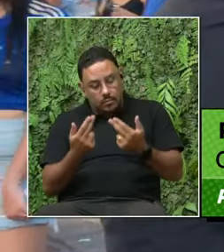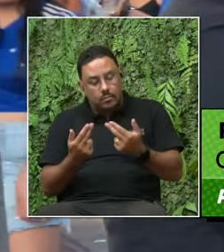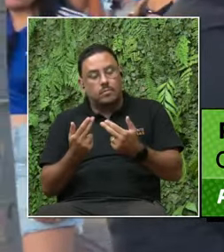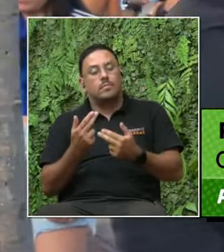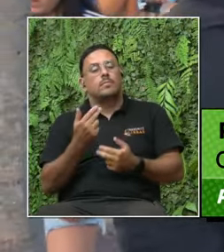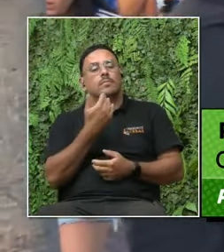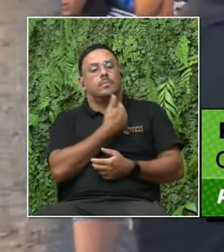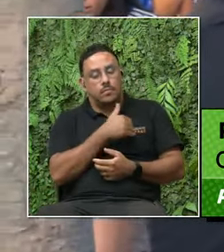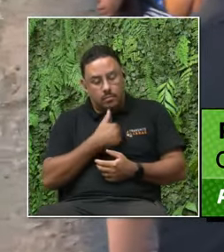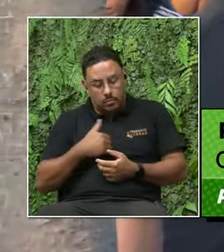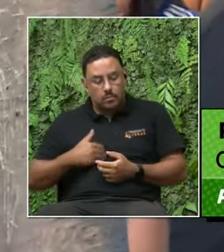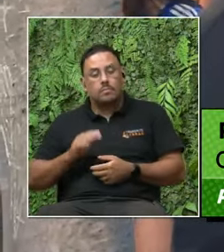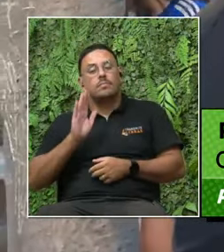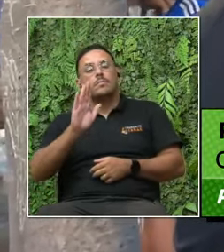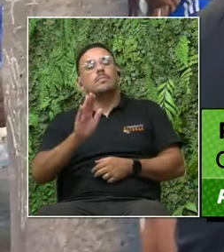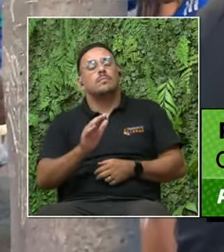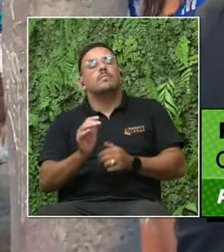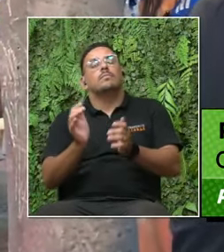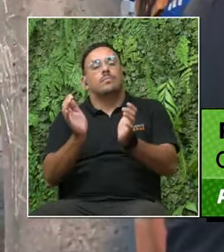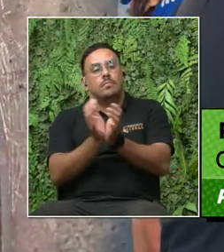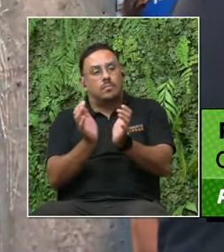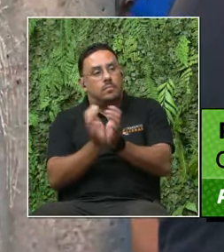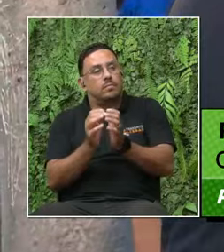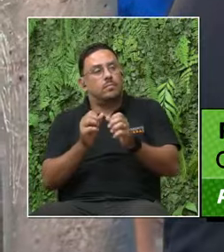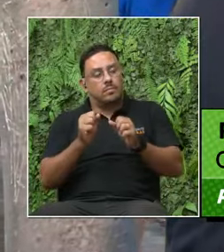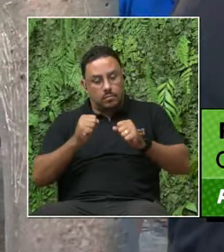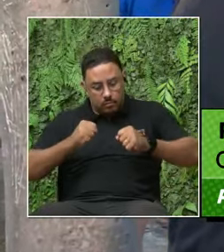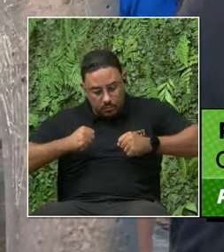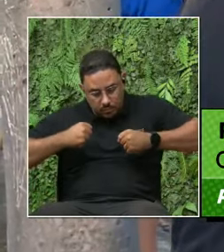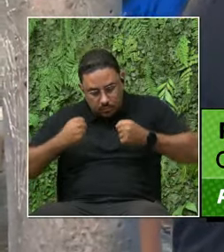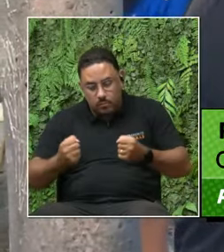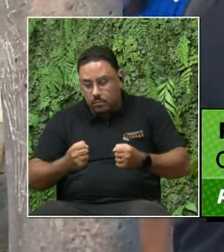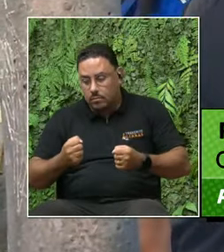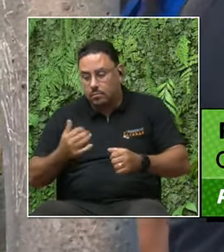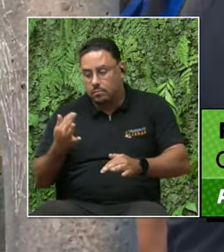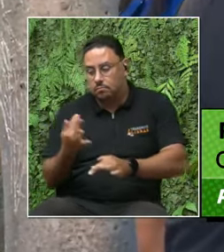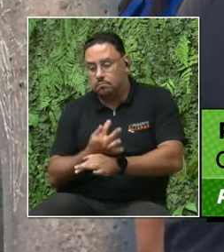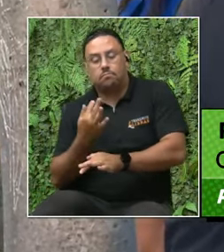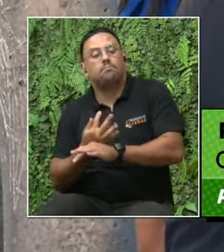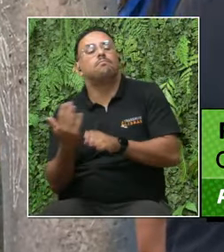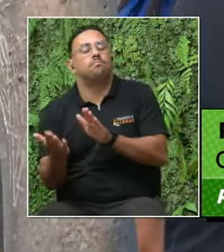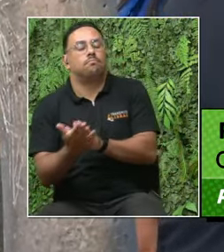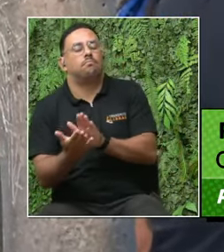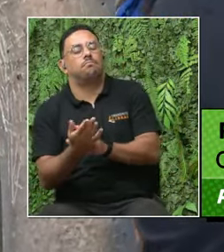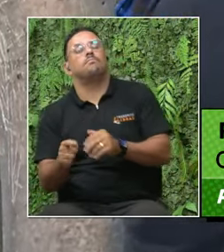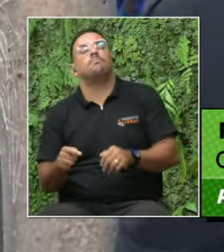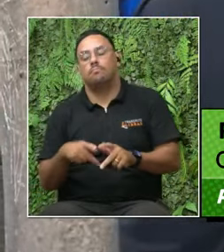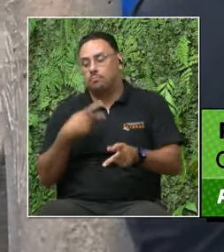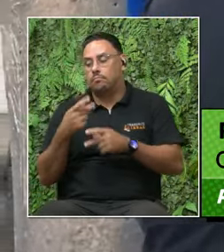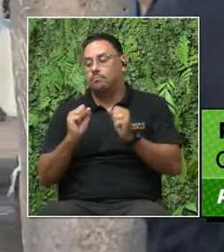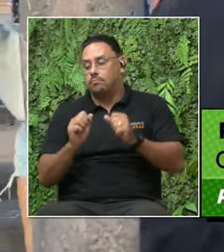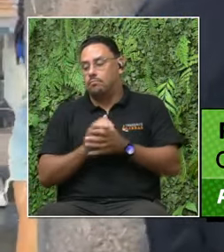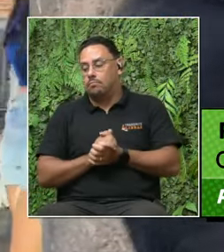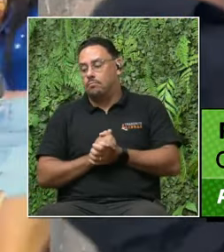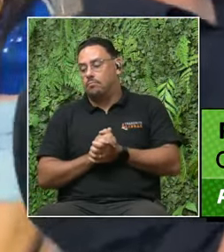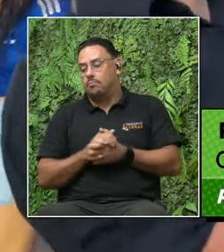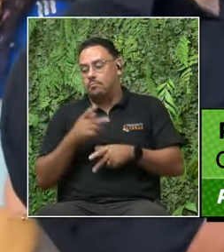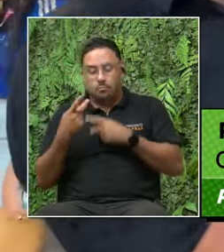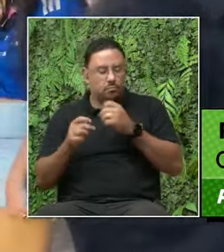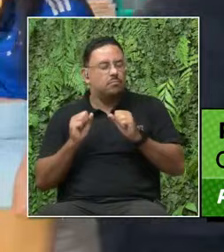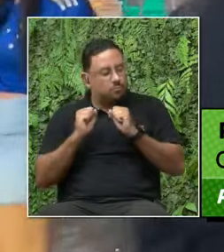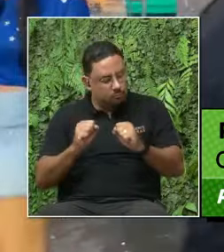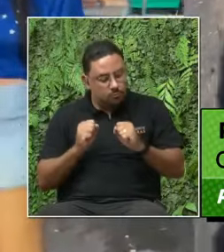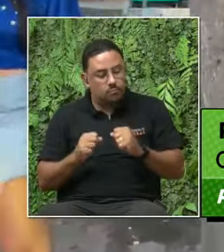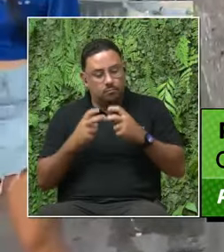Atlético mas é um time Guerreiro um time que eu bato palma para eles tá maravilha po